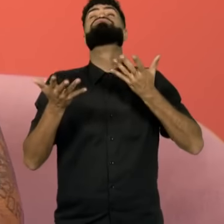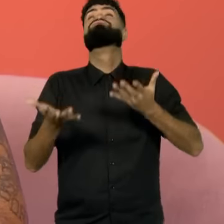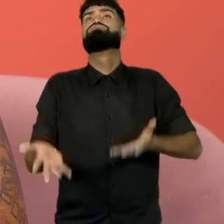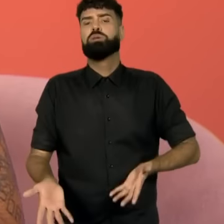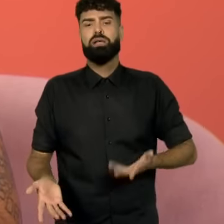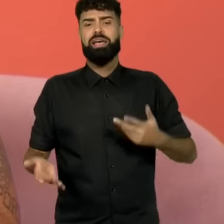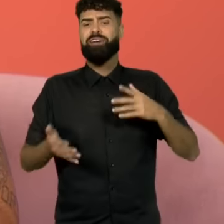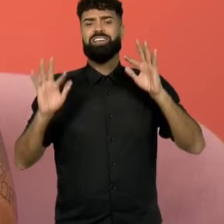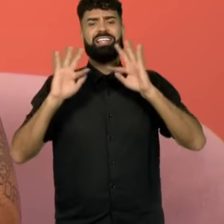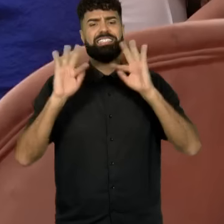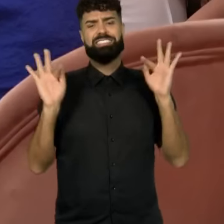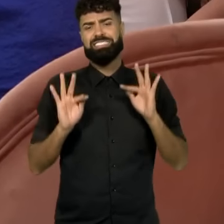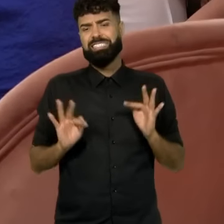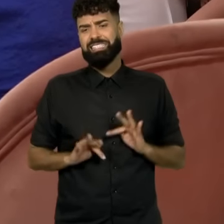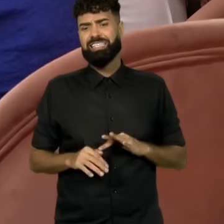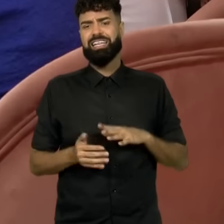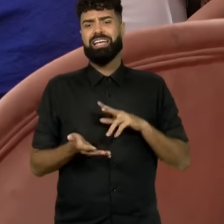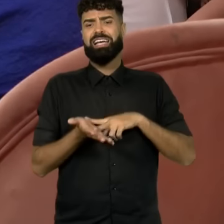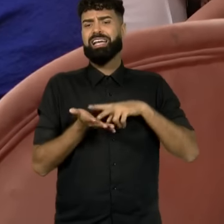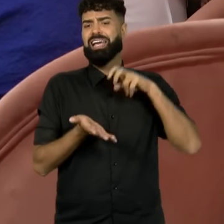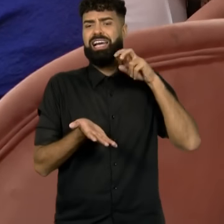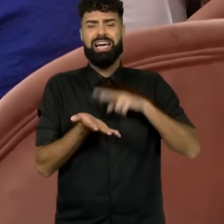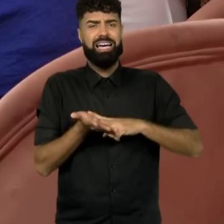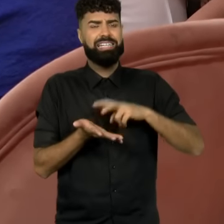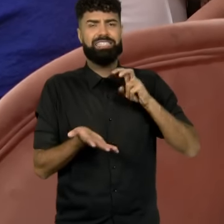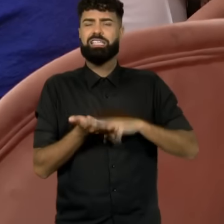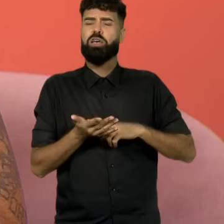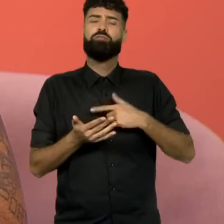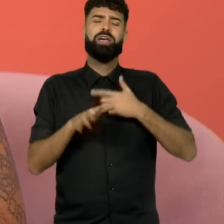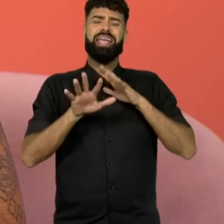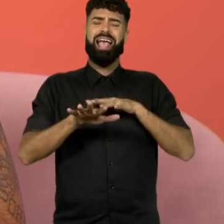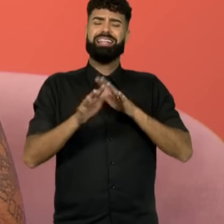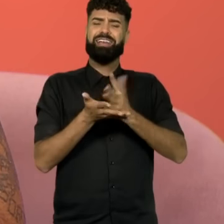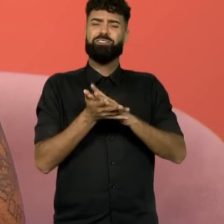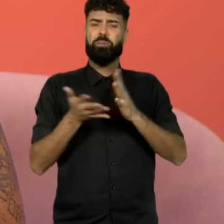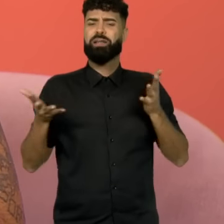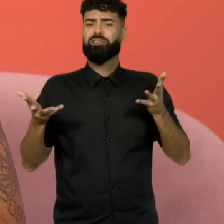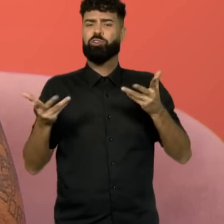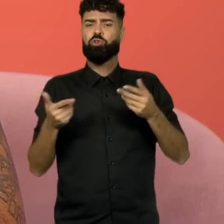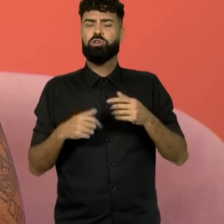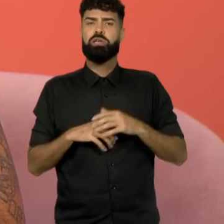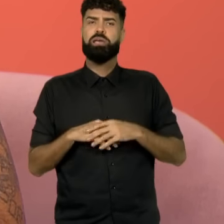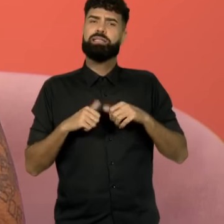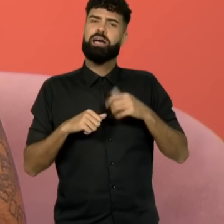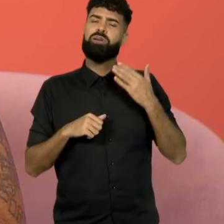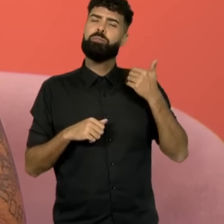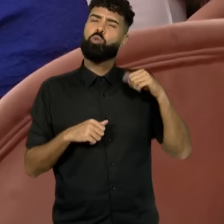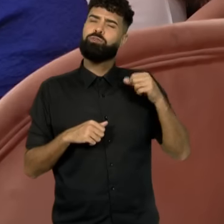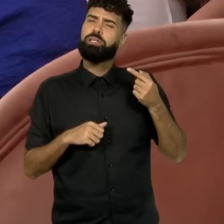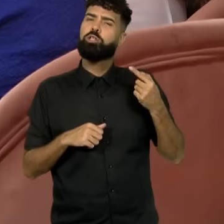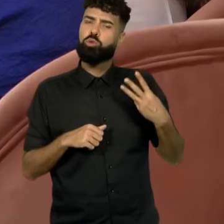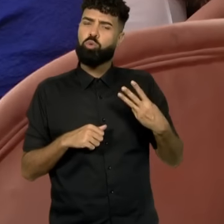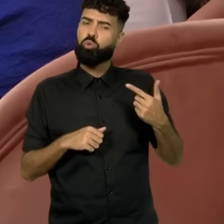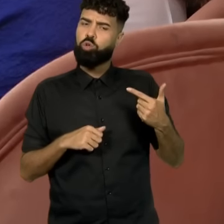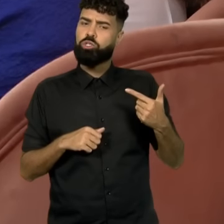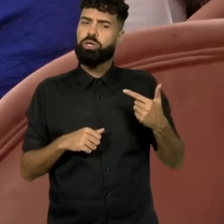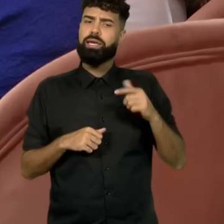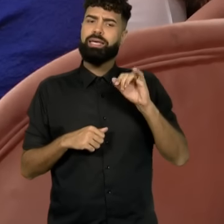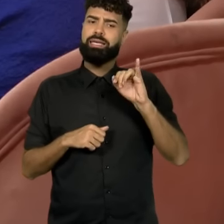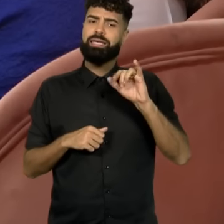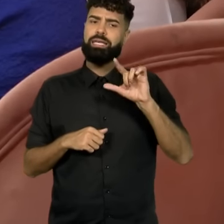Que felicidade. Foi uma felicidade e foi um senhor carnaval. Já tinha vindo um de 72, né, Tia Surica, com o